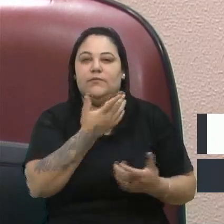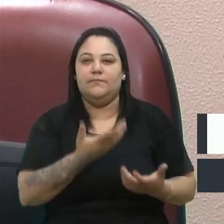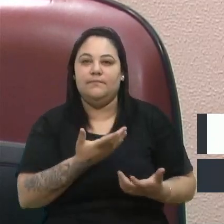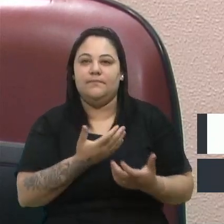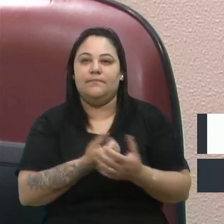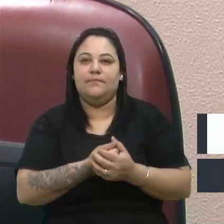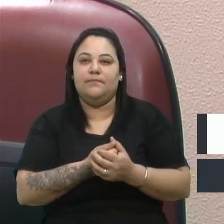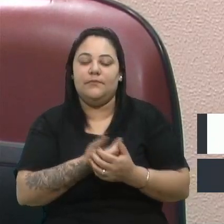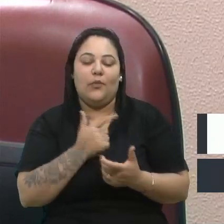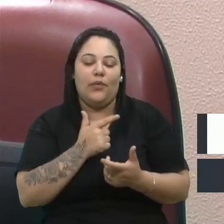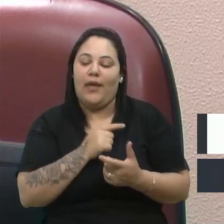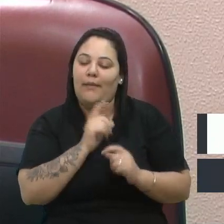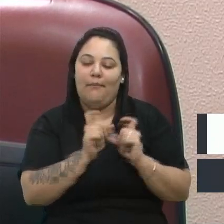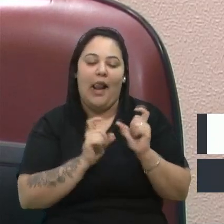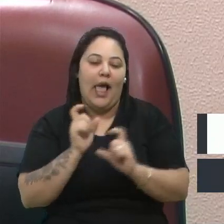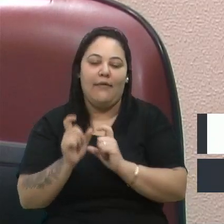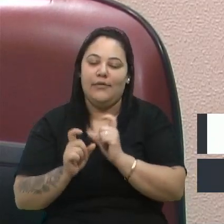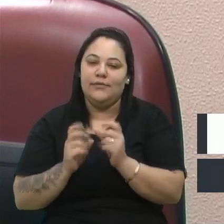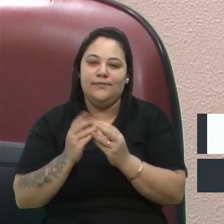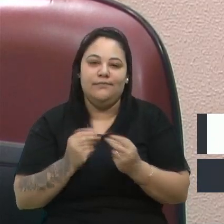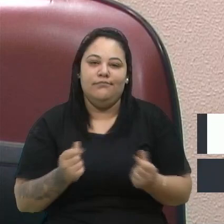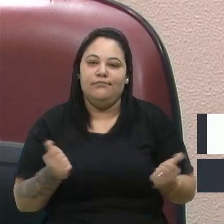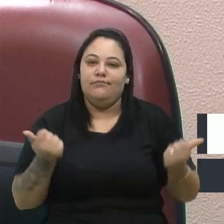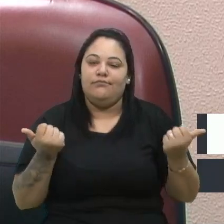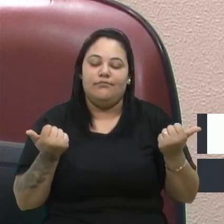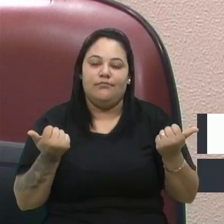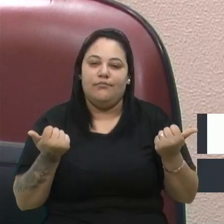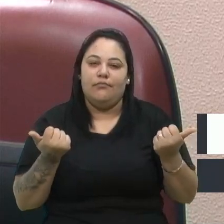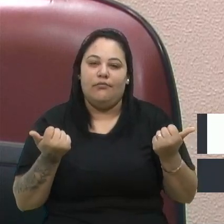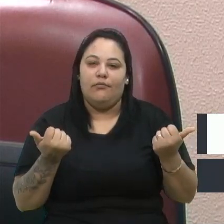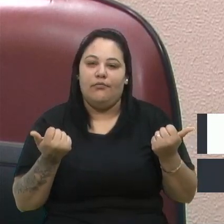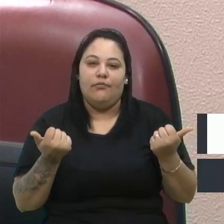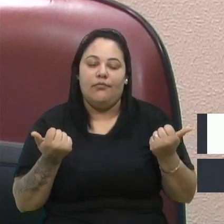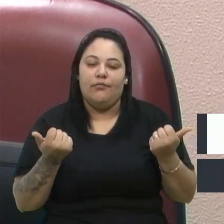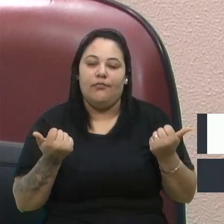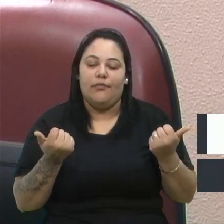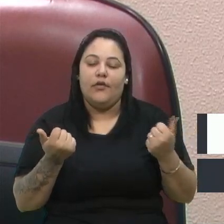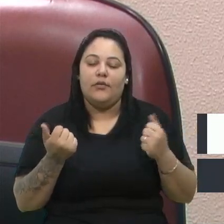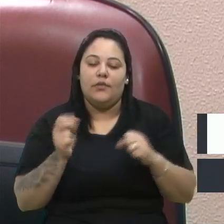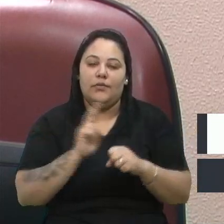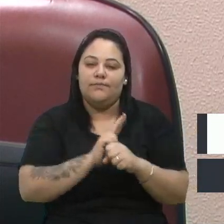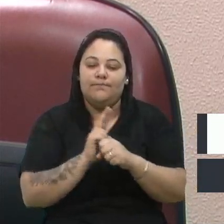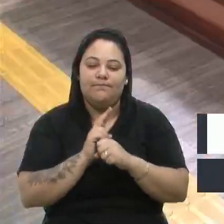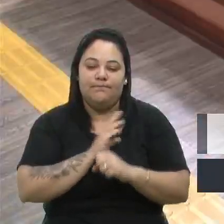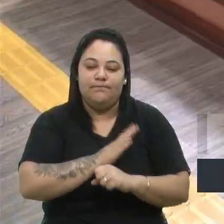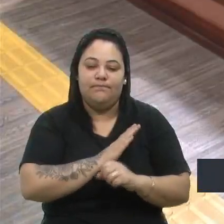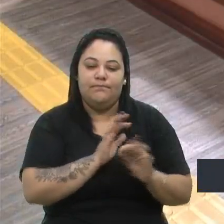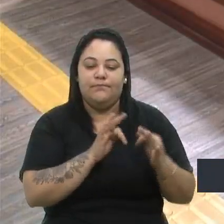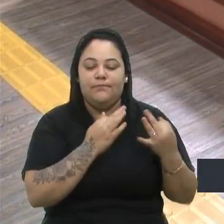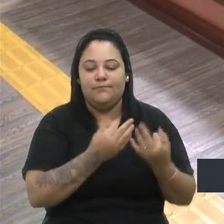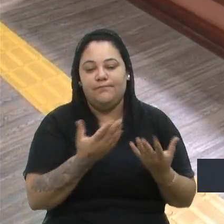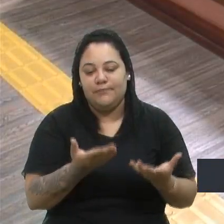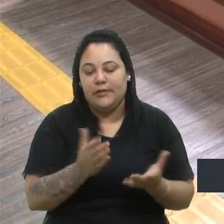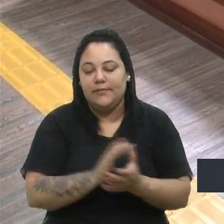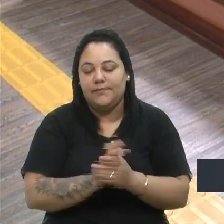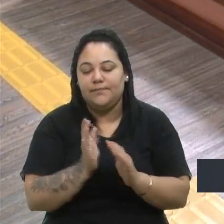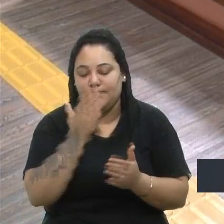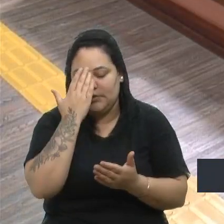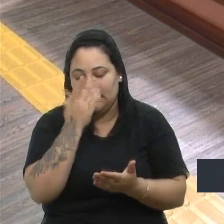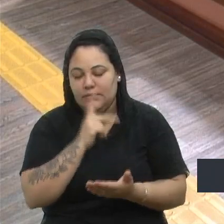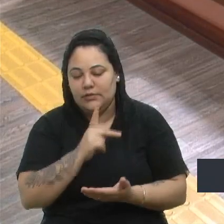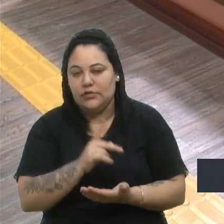gente não tem palavras aí para confortar o coração dos familiares e amigos. Muito obrigado, senhor presidente. Obrigado. Mais alguém?